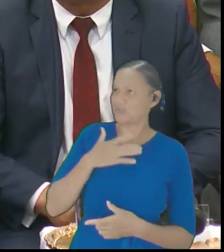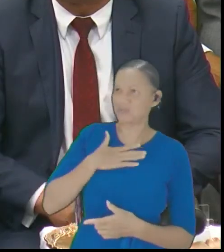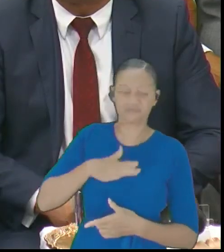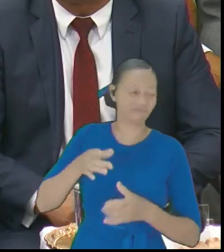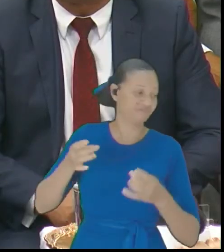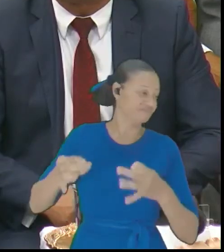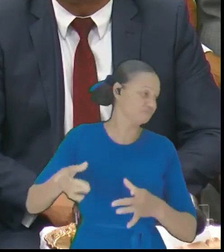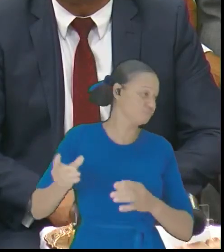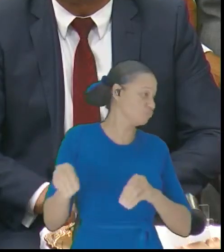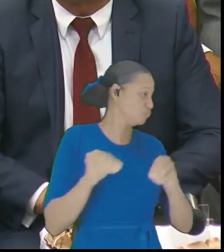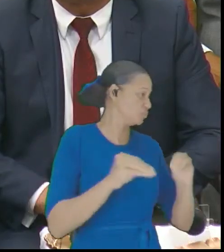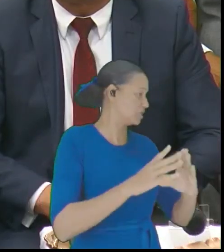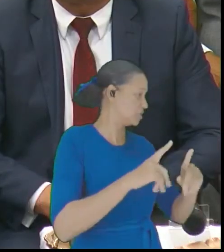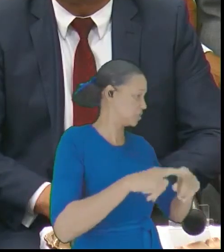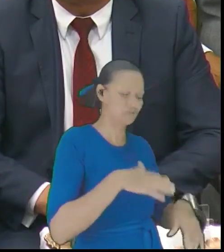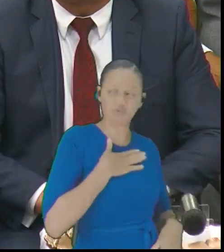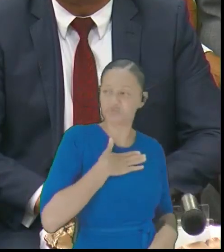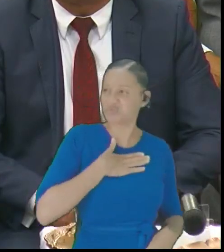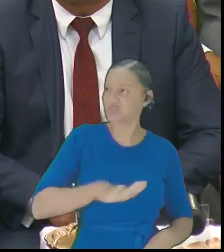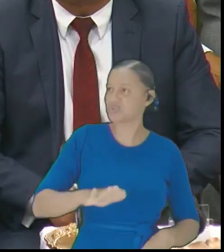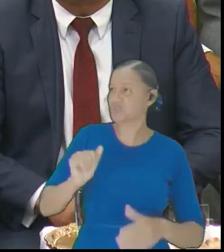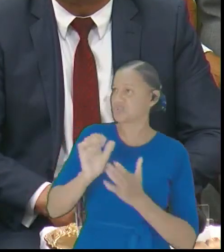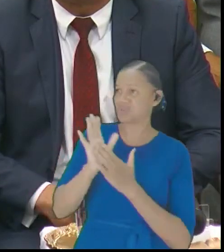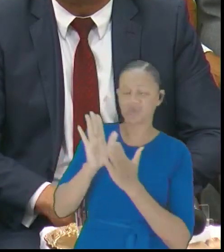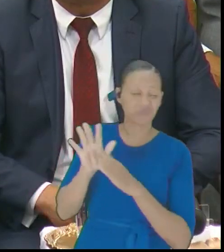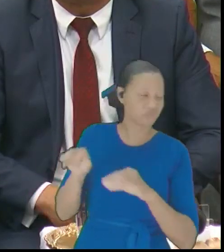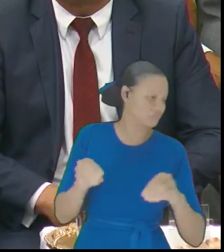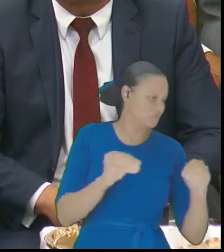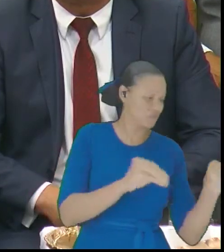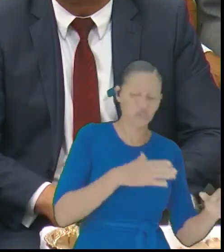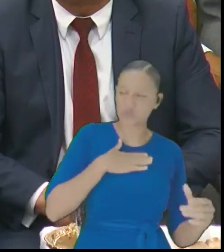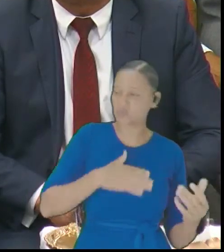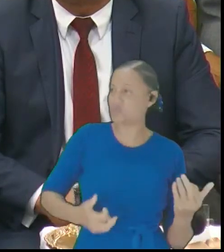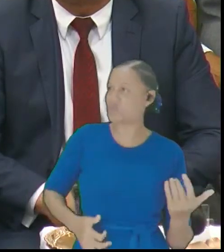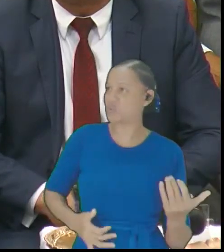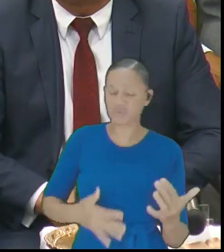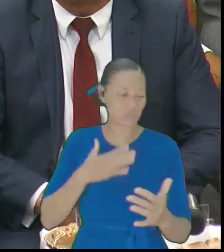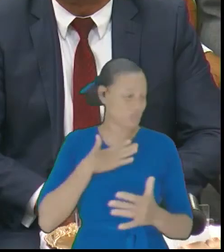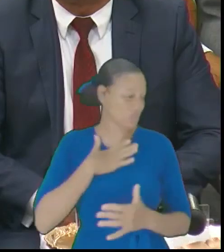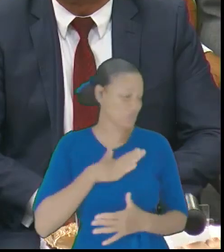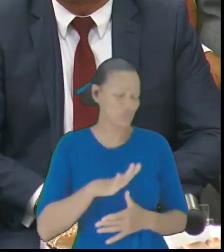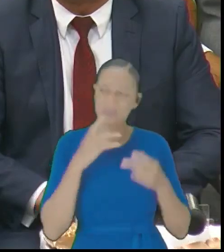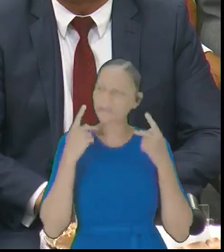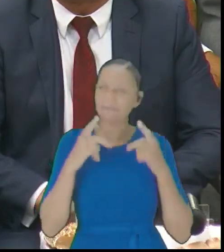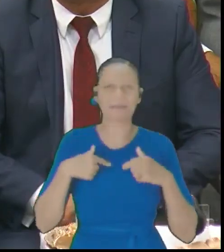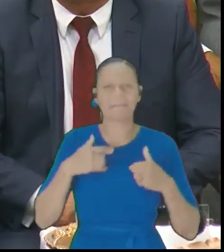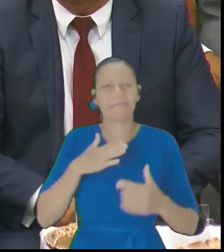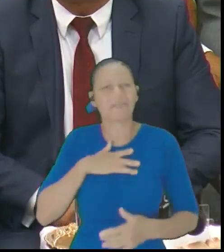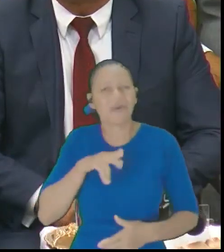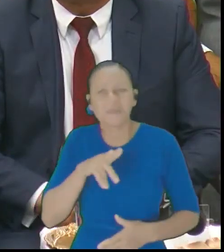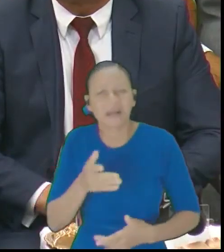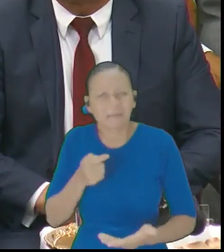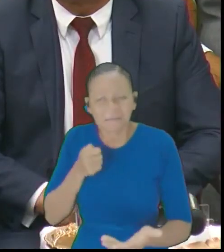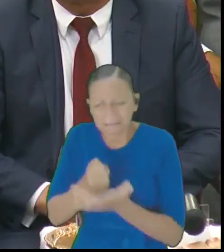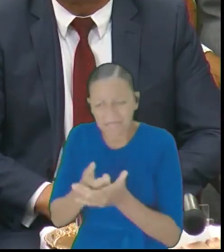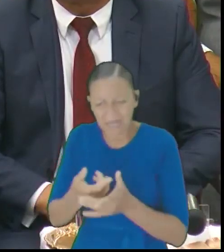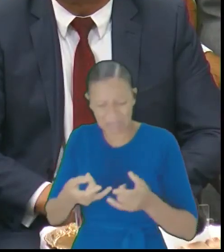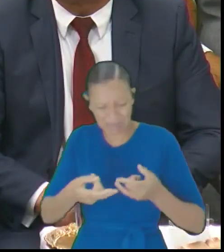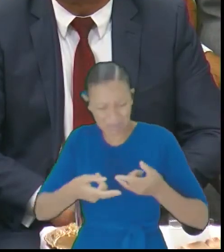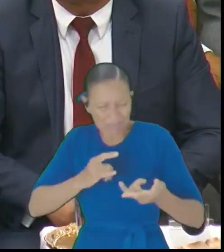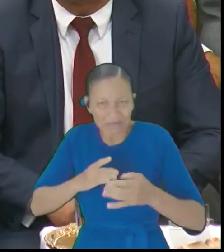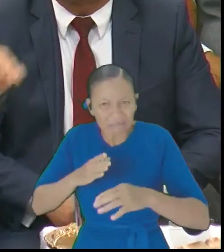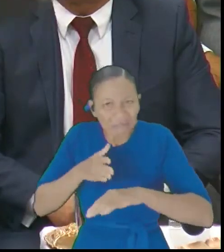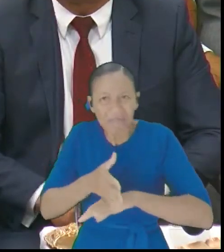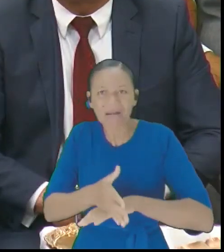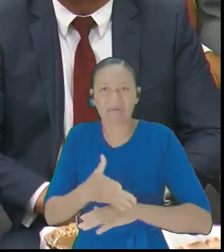estou indo embora. Não, porque eu não gostei do louvor, porque eu não gostei do músico, porque eu não gostei da mensagem. Meu irmão, aqui ninguém pagou ingresso para gostar de nada,